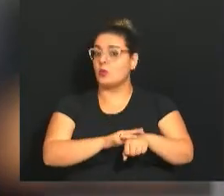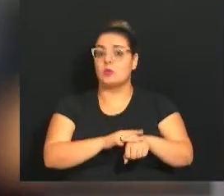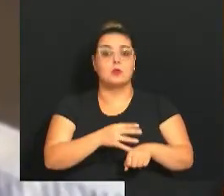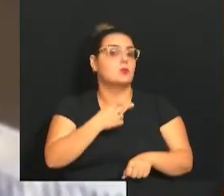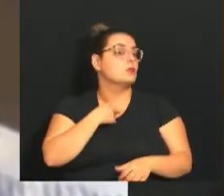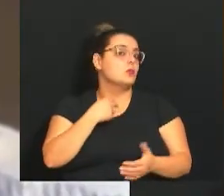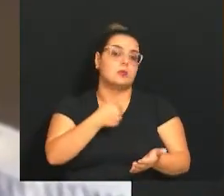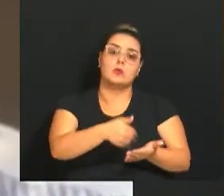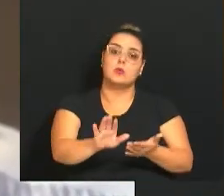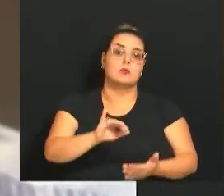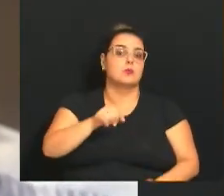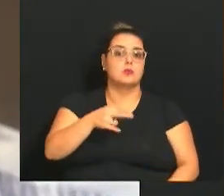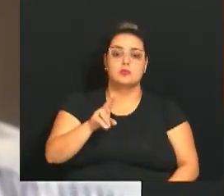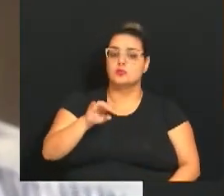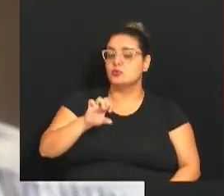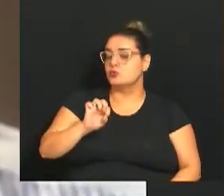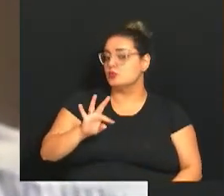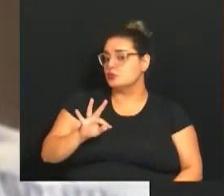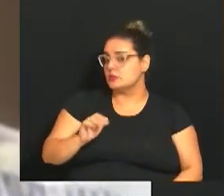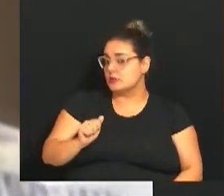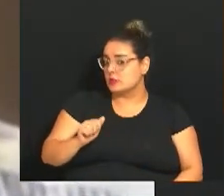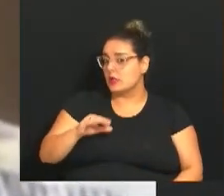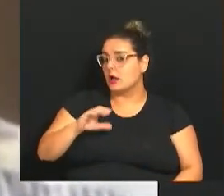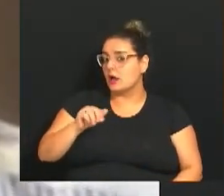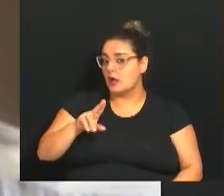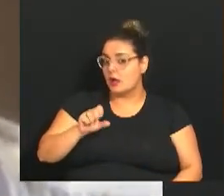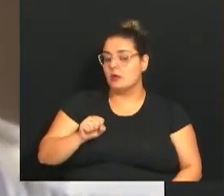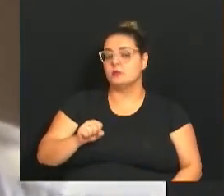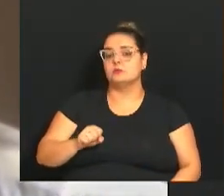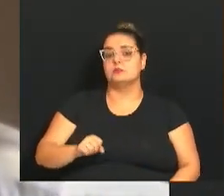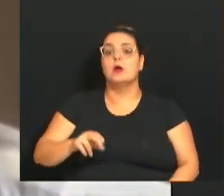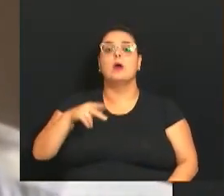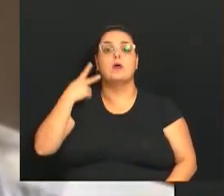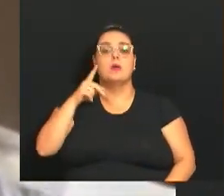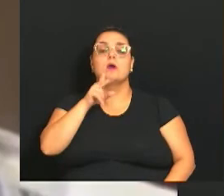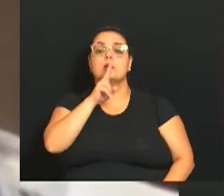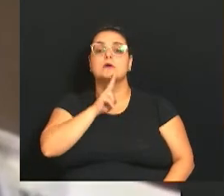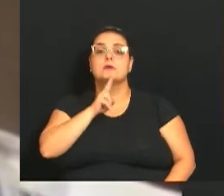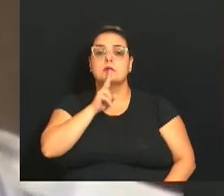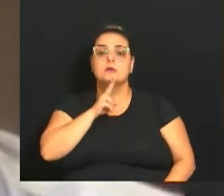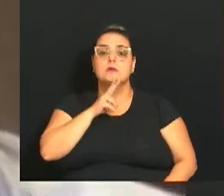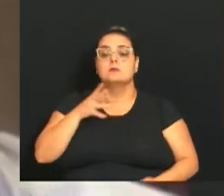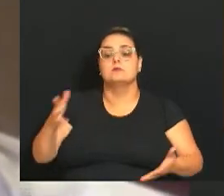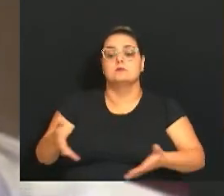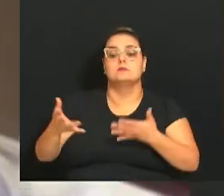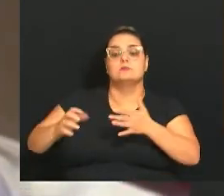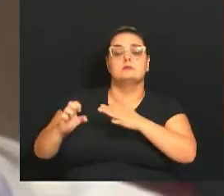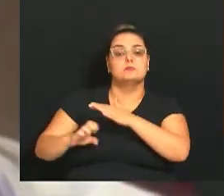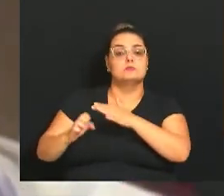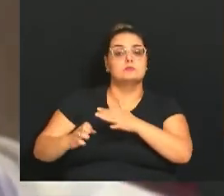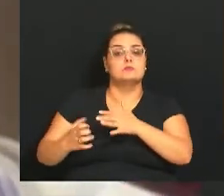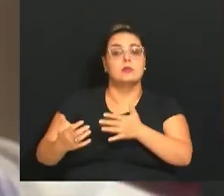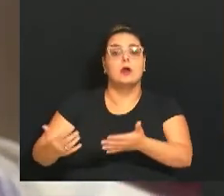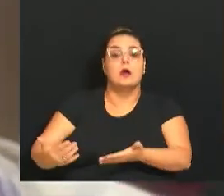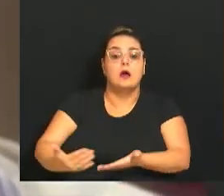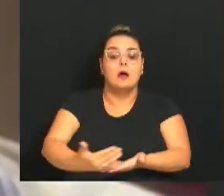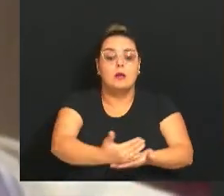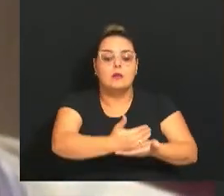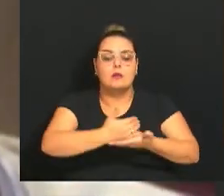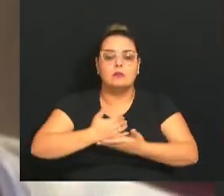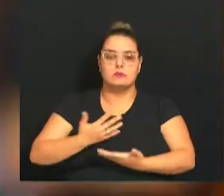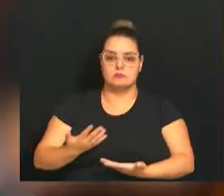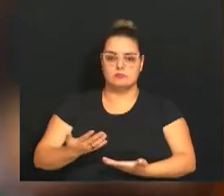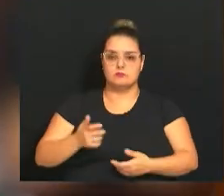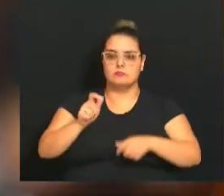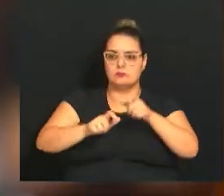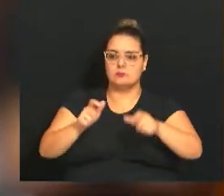causa. No encerramento da sessão, Nelson incentivou as empresas a acolher o funcionário que está passando por essa